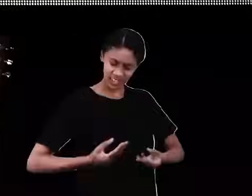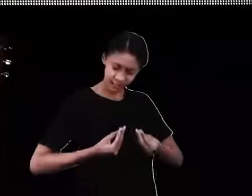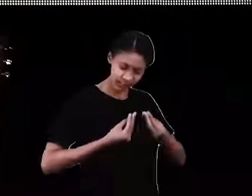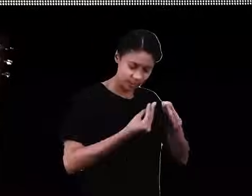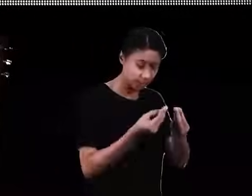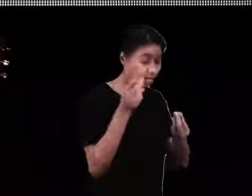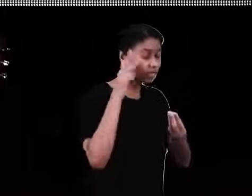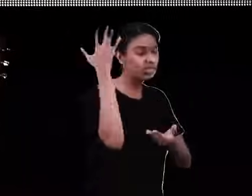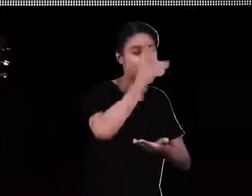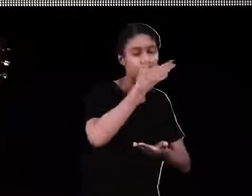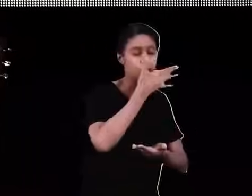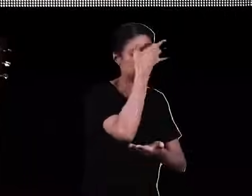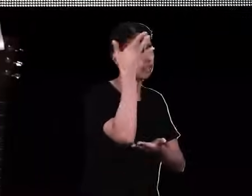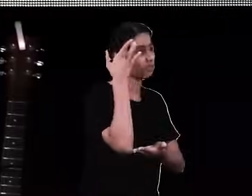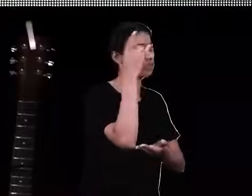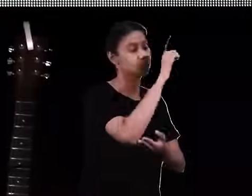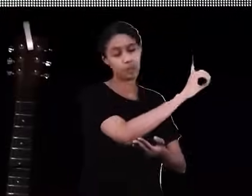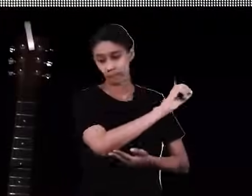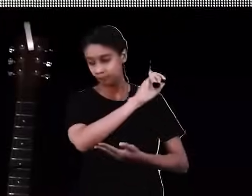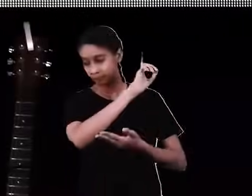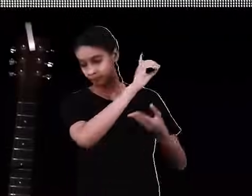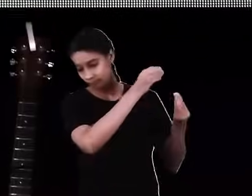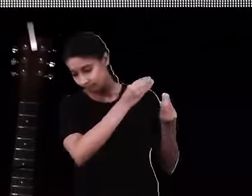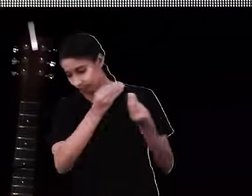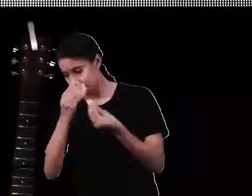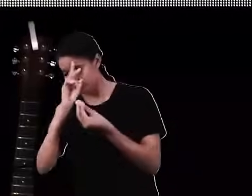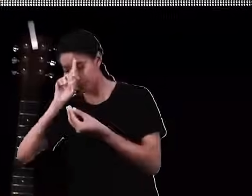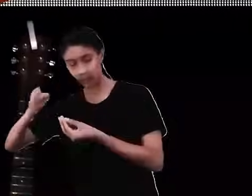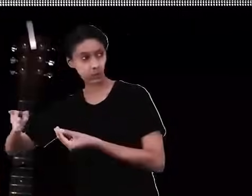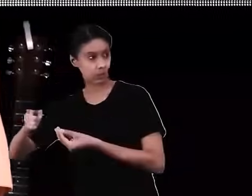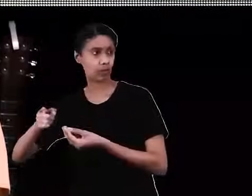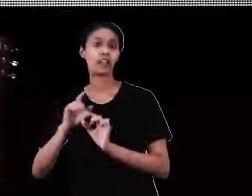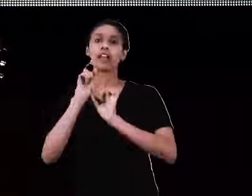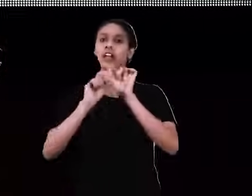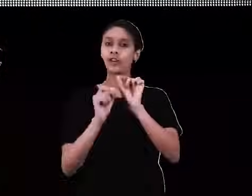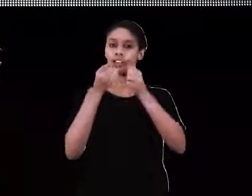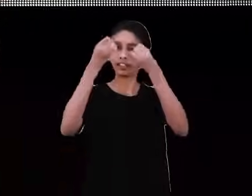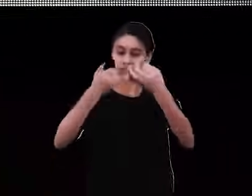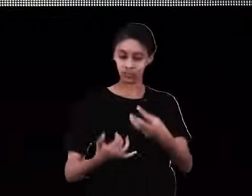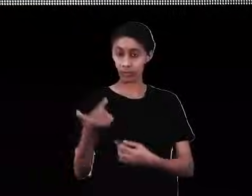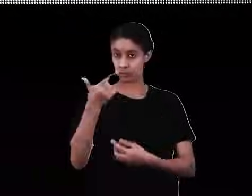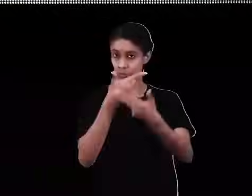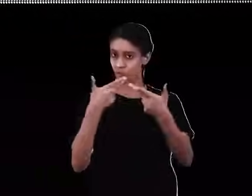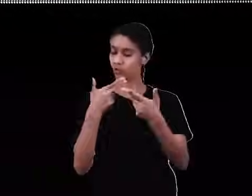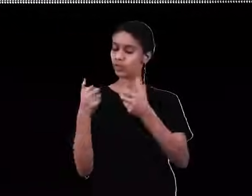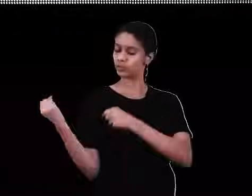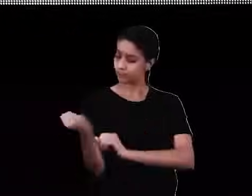os rapazes que o meu senhor enviou. Esse texto nos deixa duas lições muito